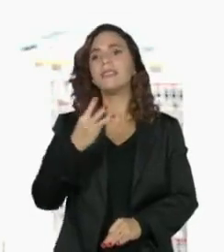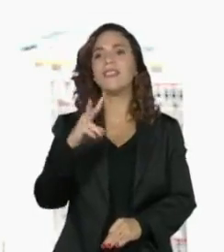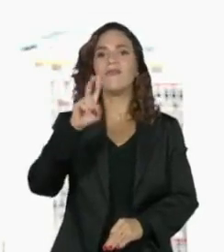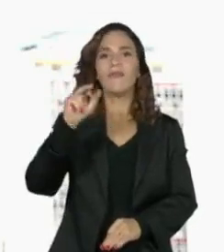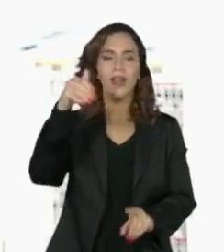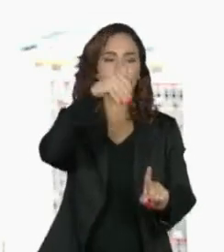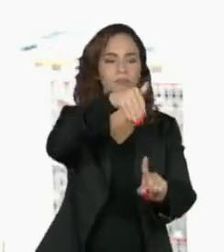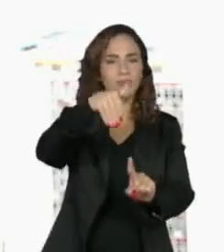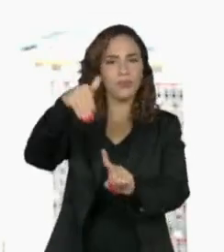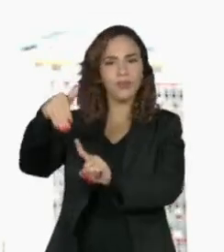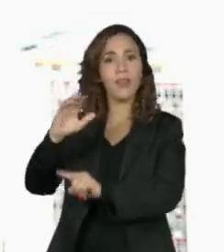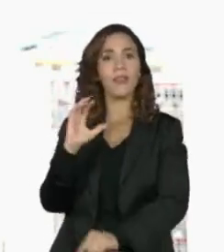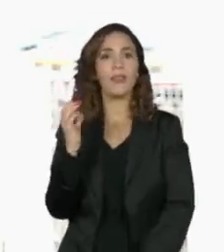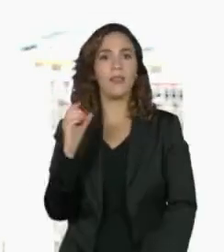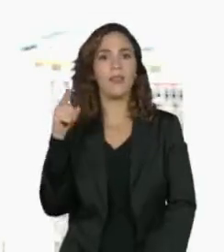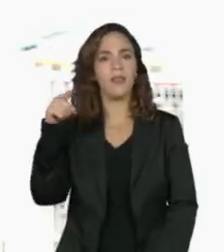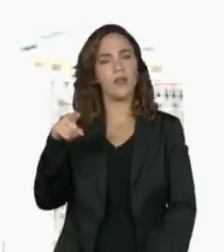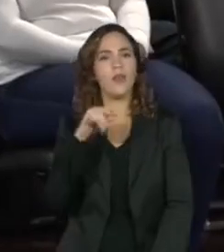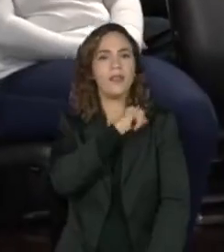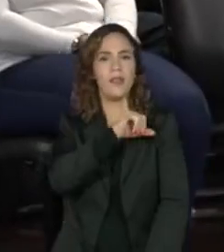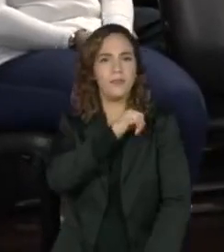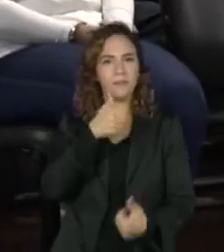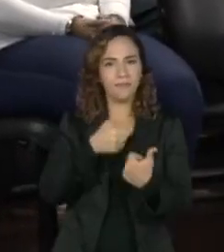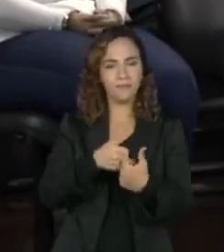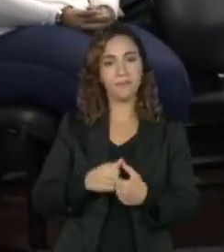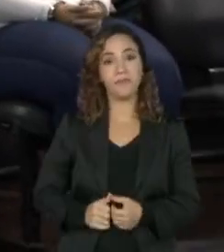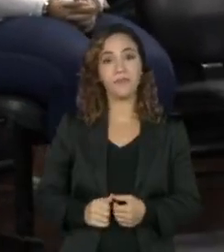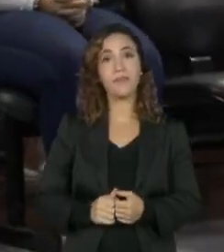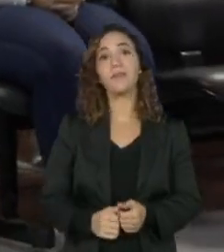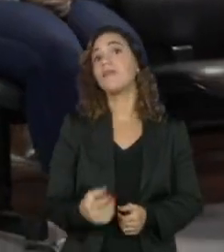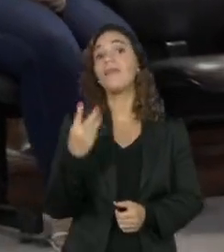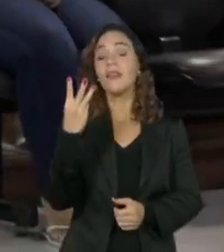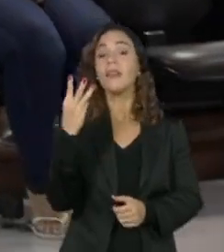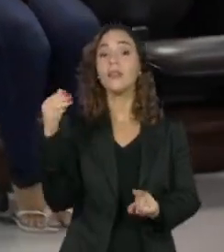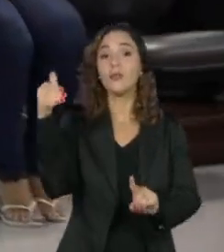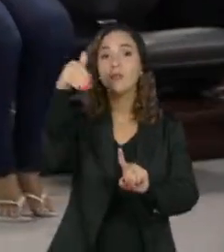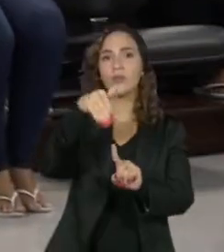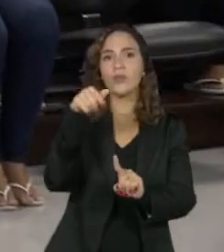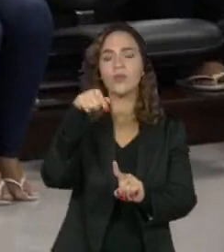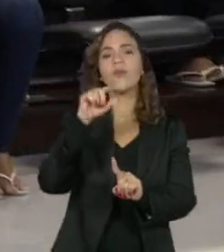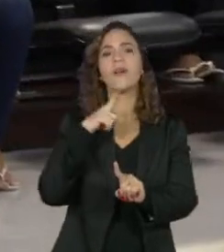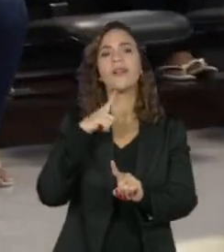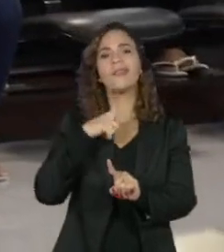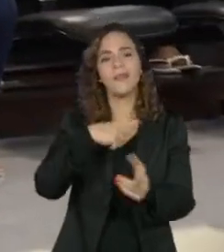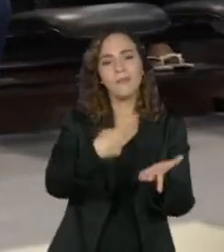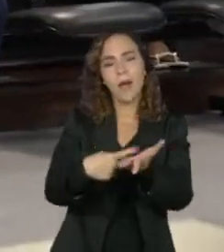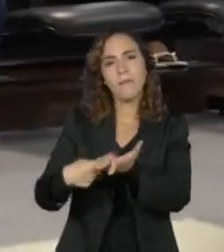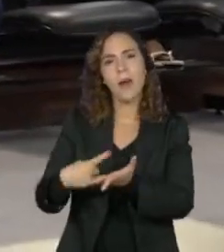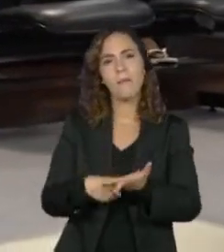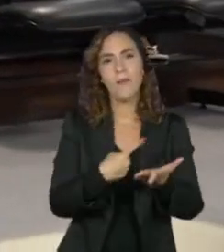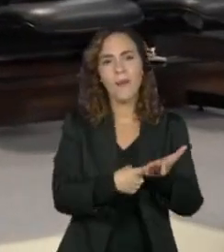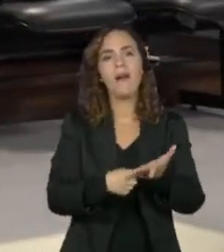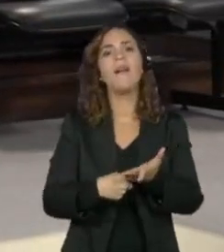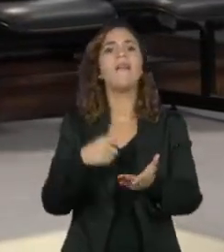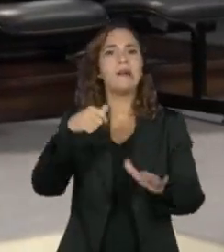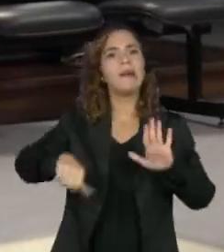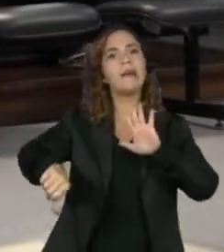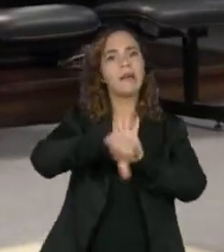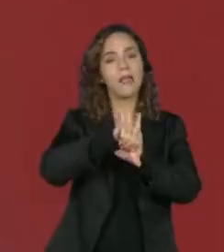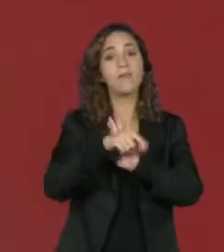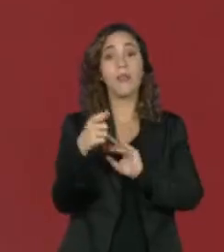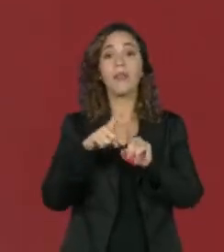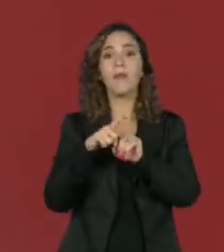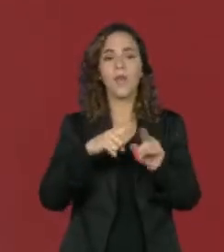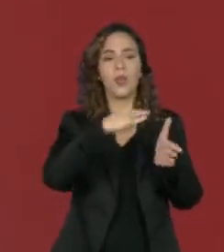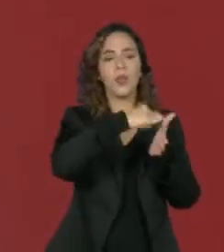de Niterói na região metropolitana do Rio de Janeiro três sofreram condenações por Associação criminosa armada e uso de